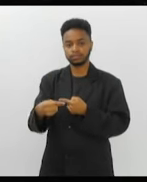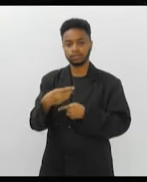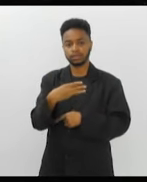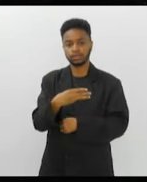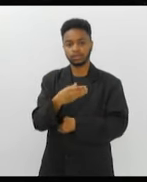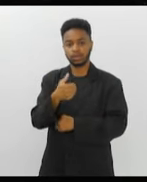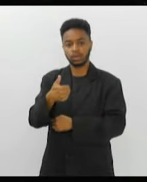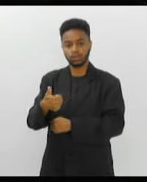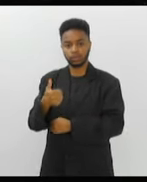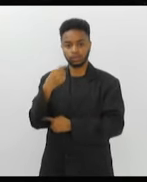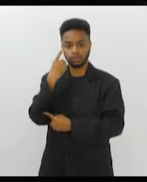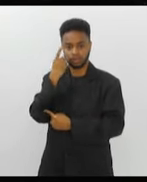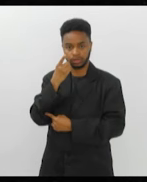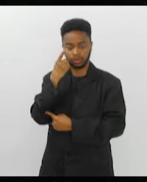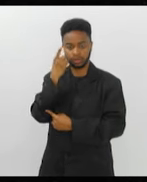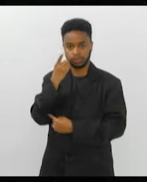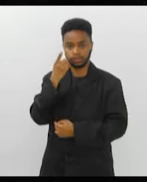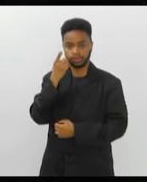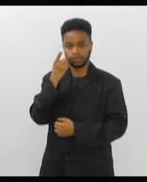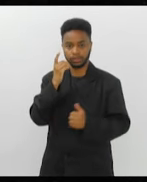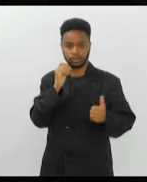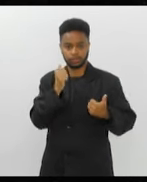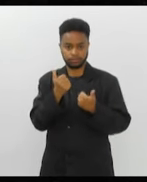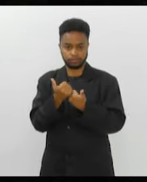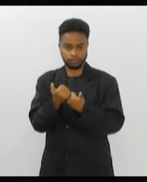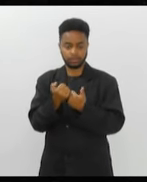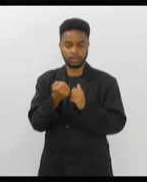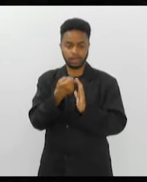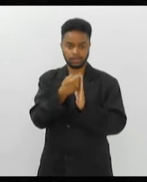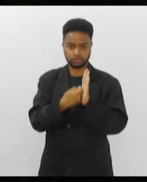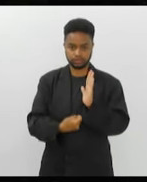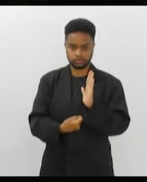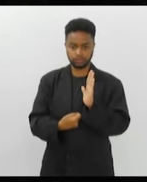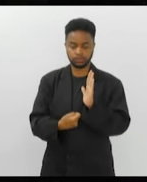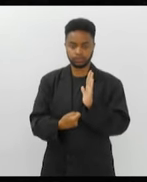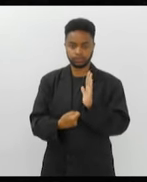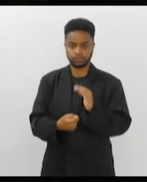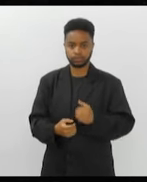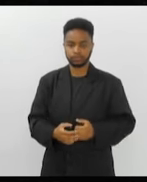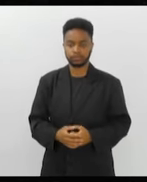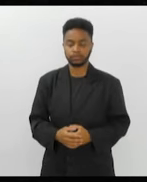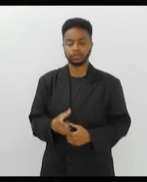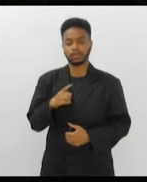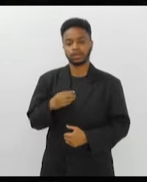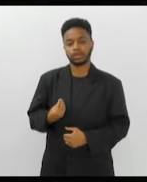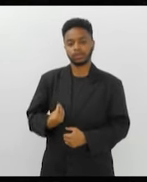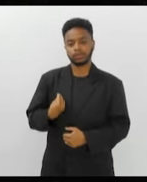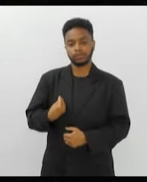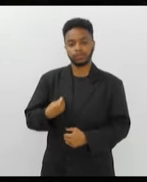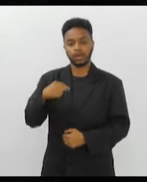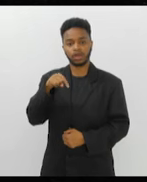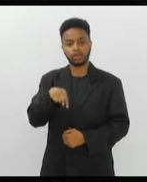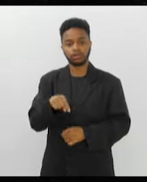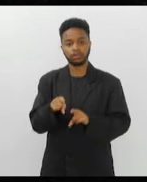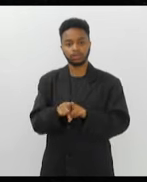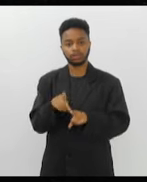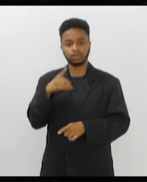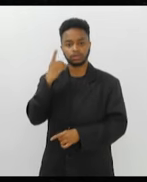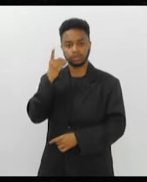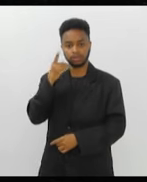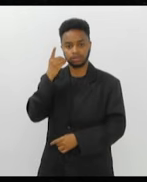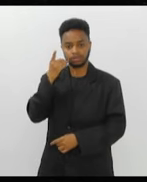31 parlamentares aderiram. Entre eles, está aqui presente o